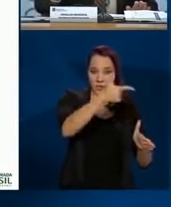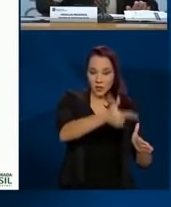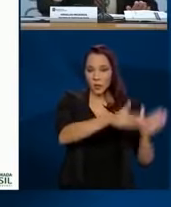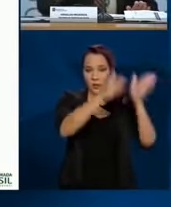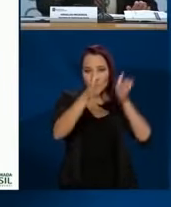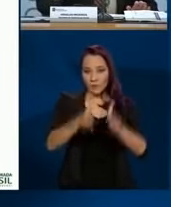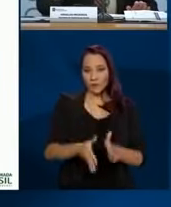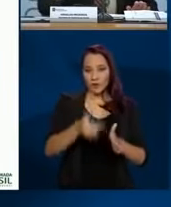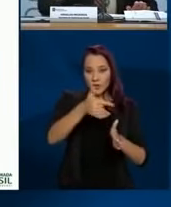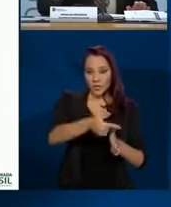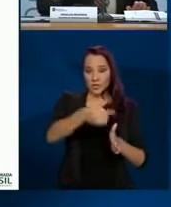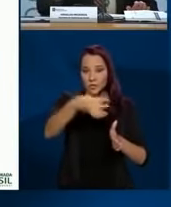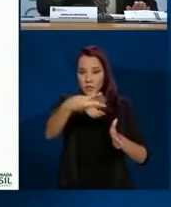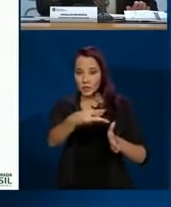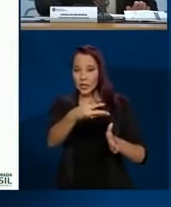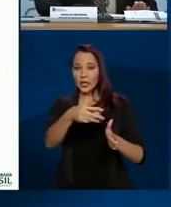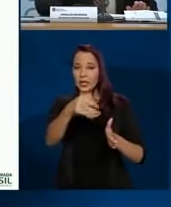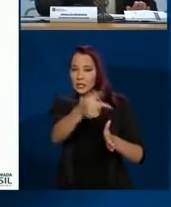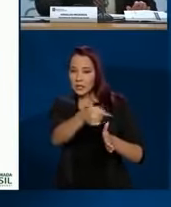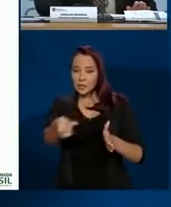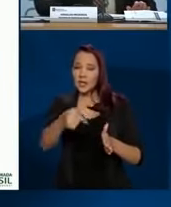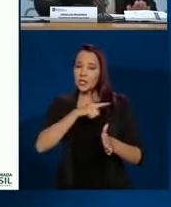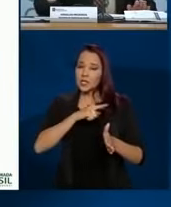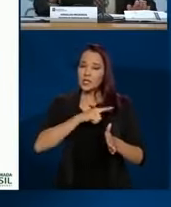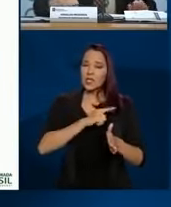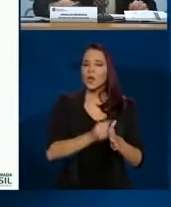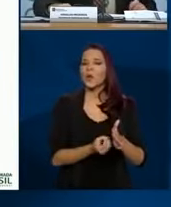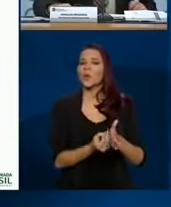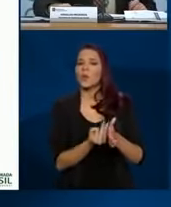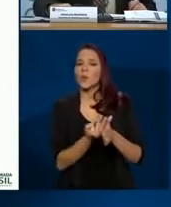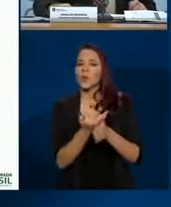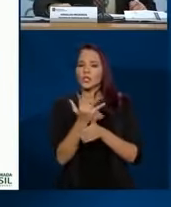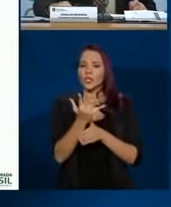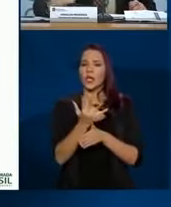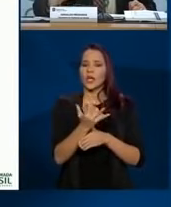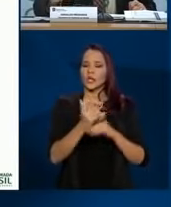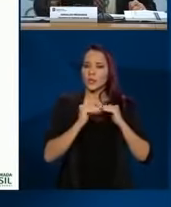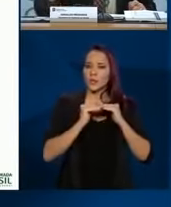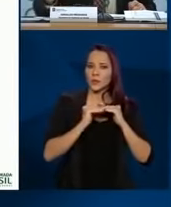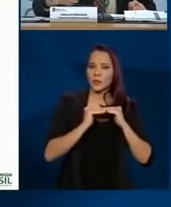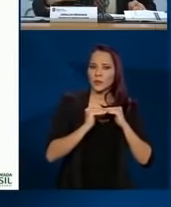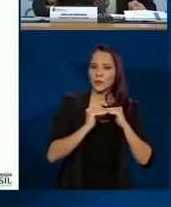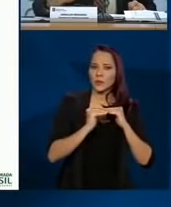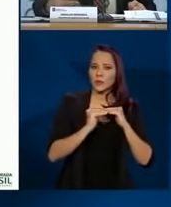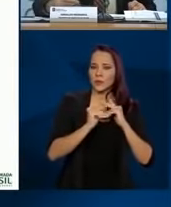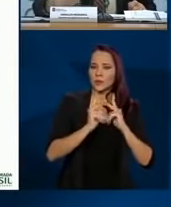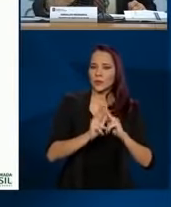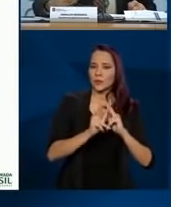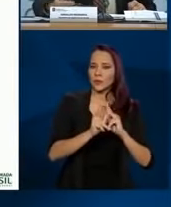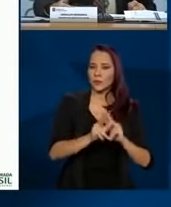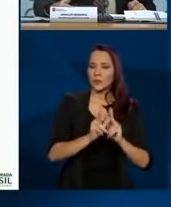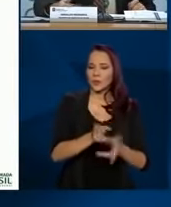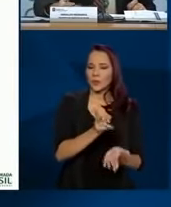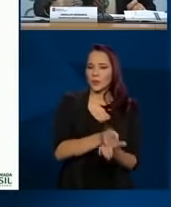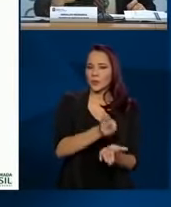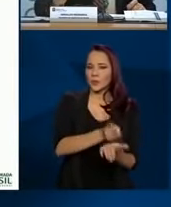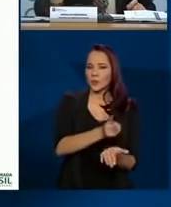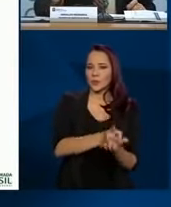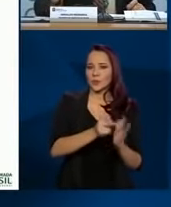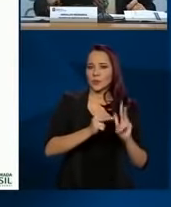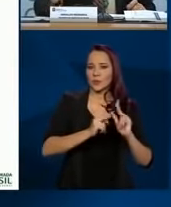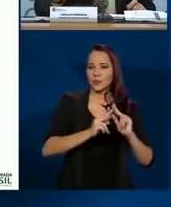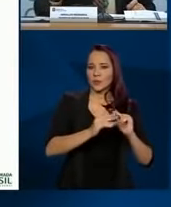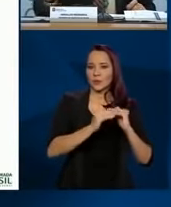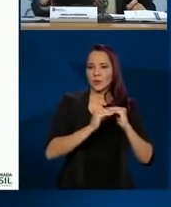23ª semana epidemiológica tínhamos um valor relativamente constante, né, que nós tínhamos falado nas várias outras coletivas,